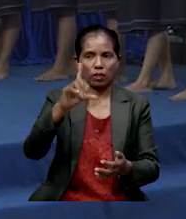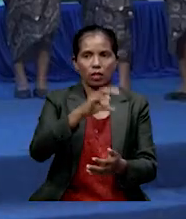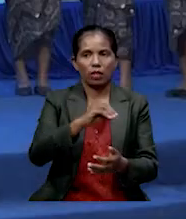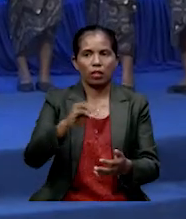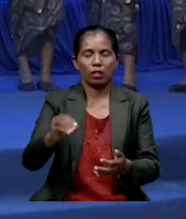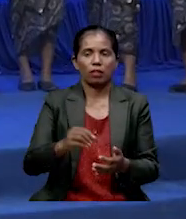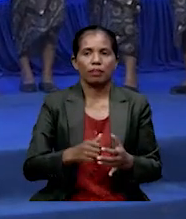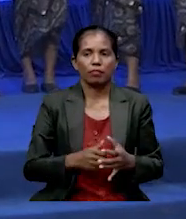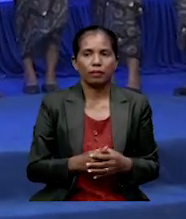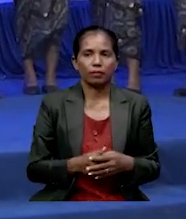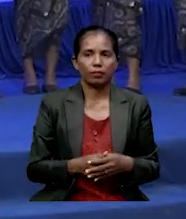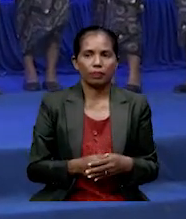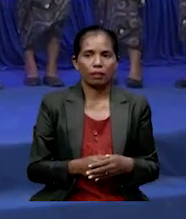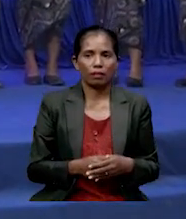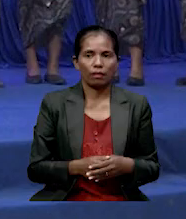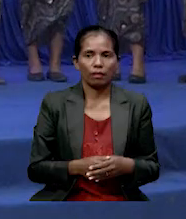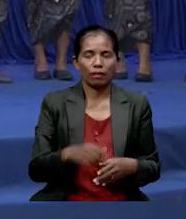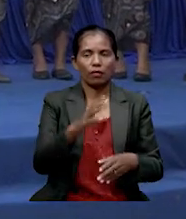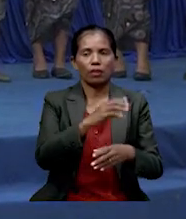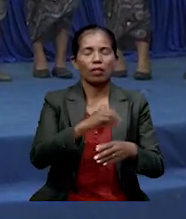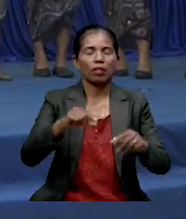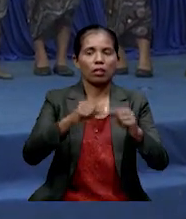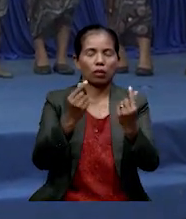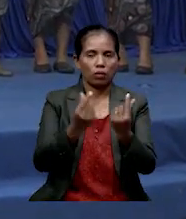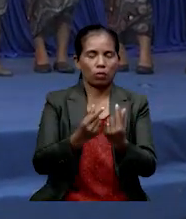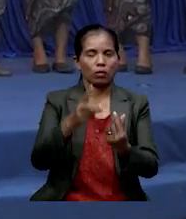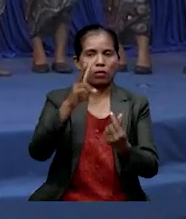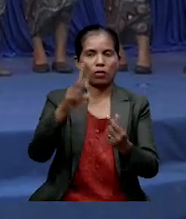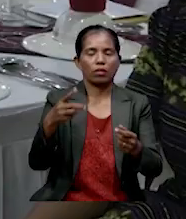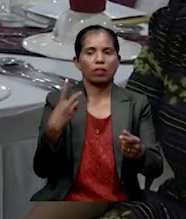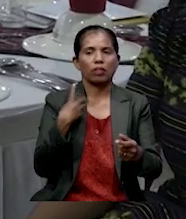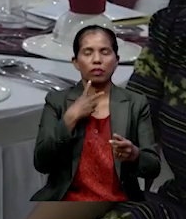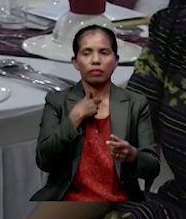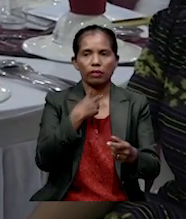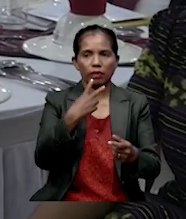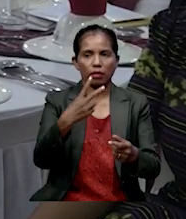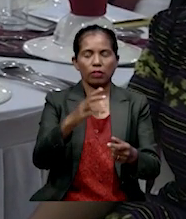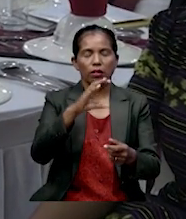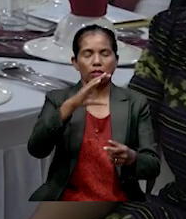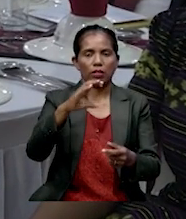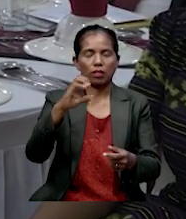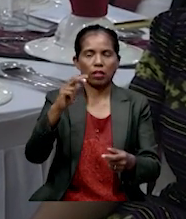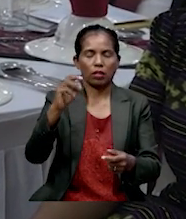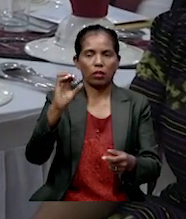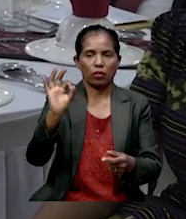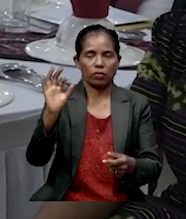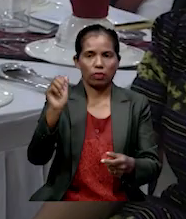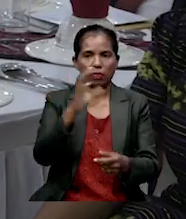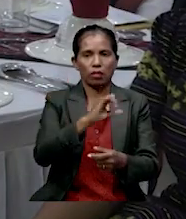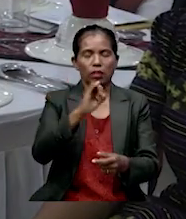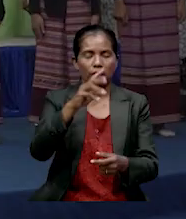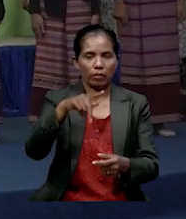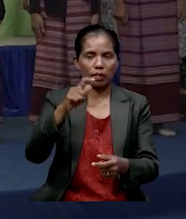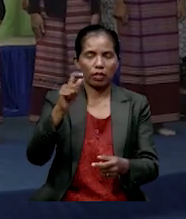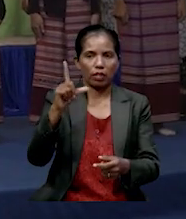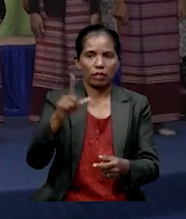Santa Baquita. No categoria Vocal Group, Hanesan, Ne Ita Vox, Senofa, IPTL, no Nova